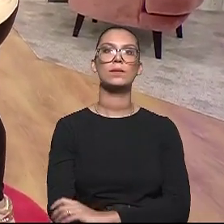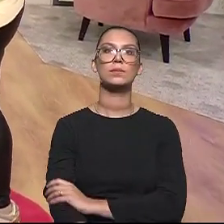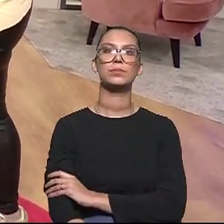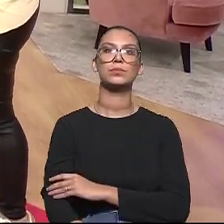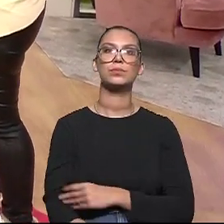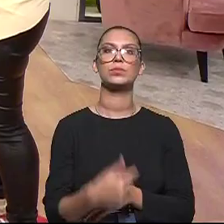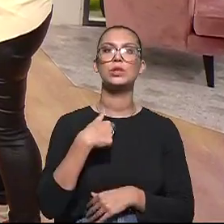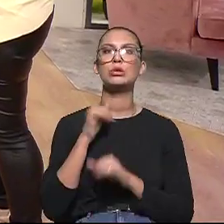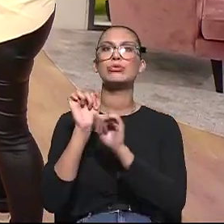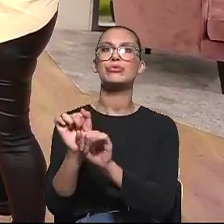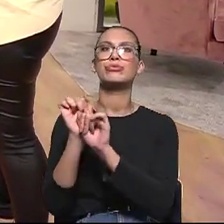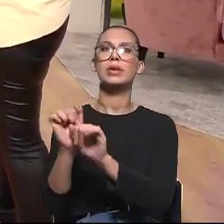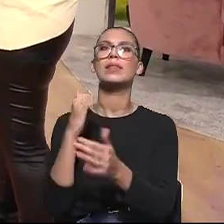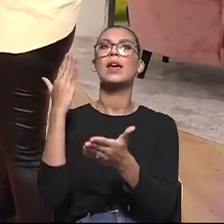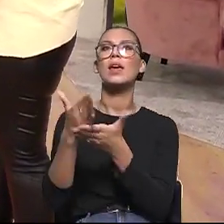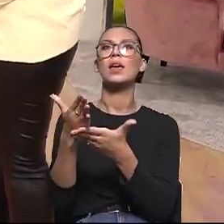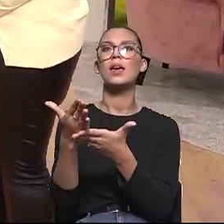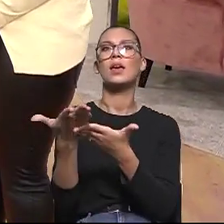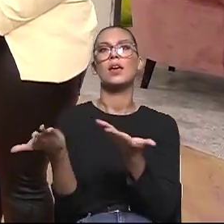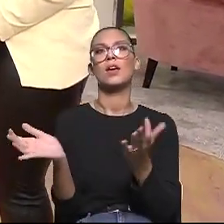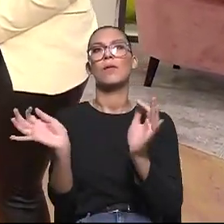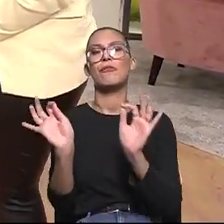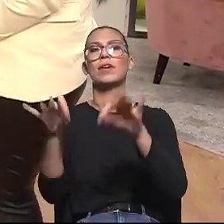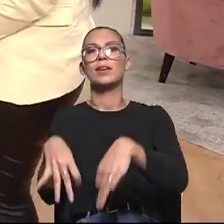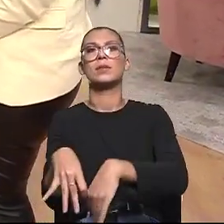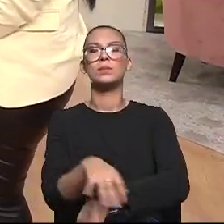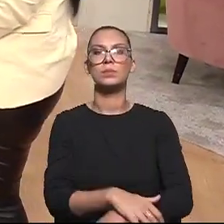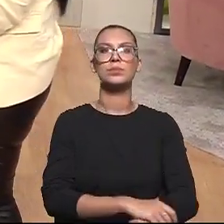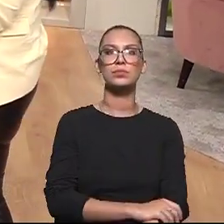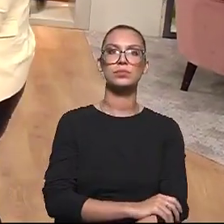Sou teu, até ao fim.